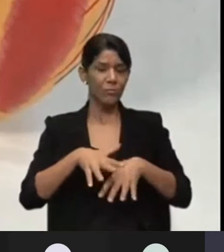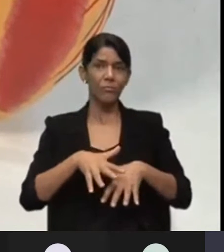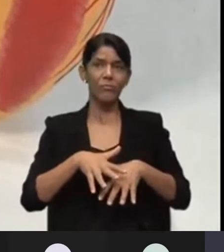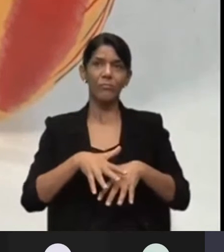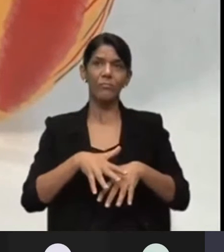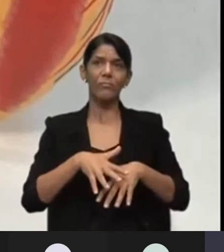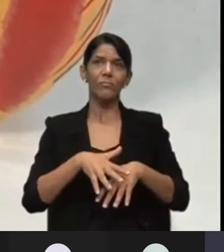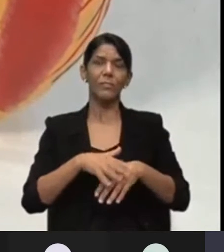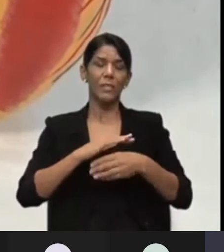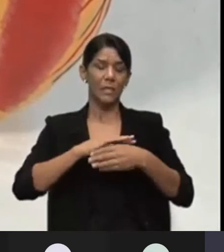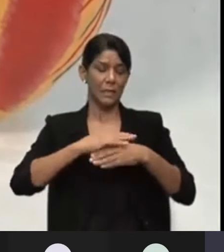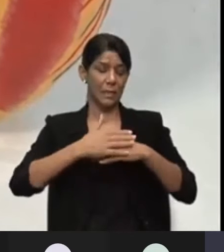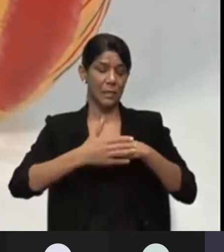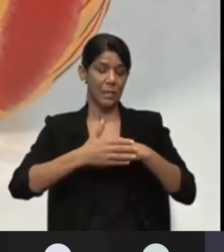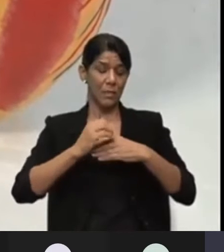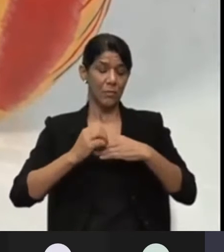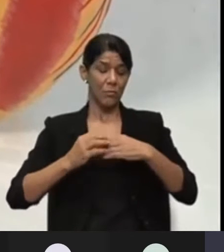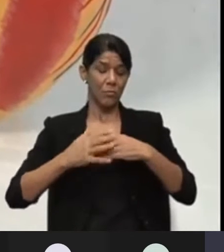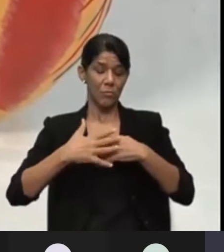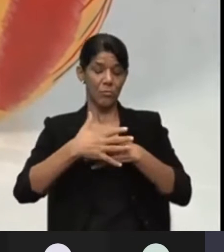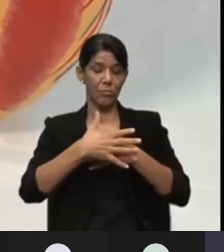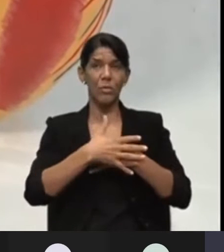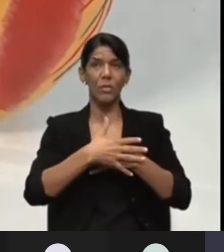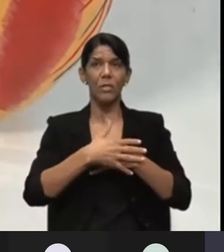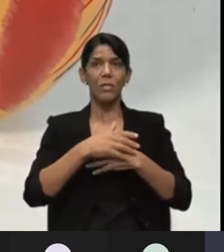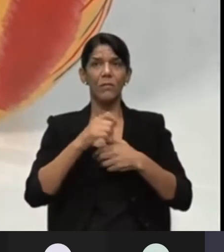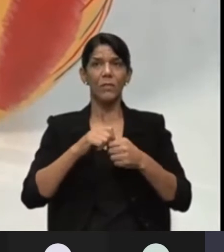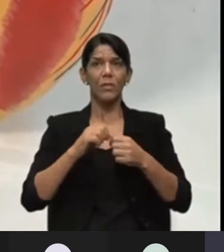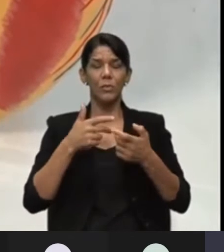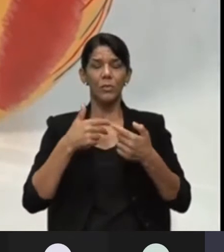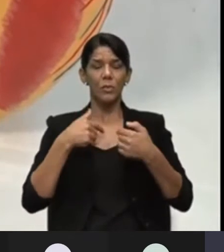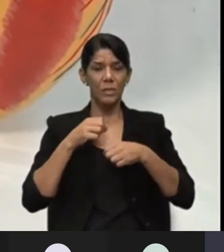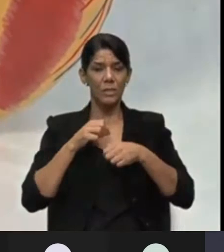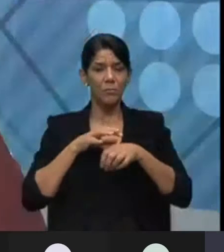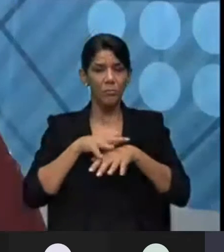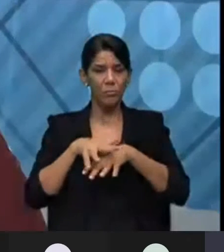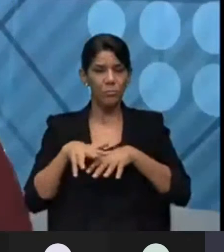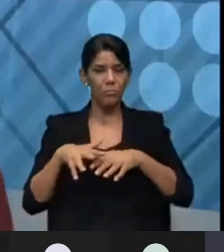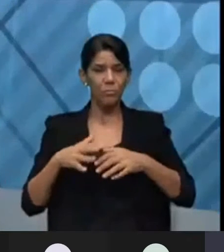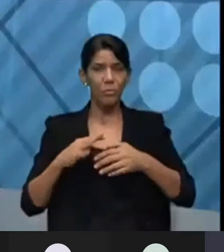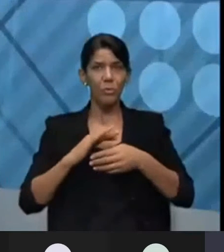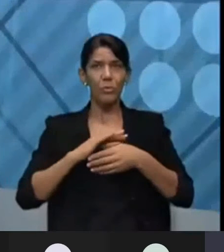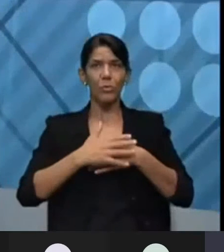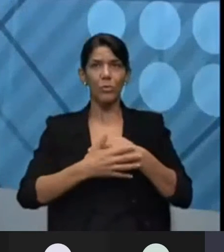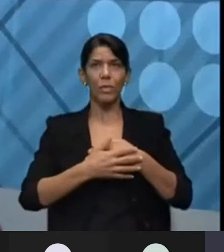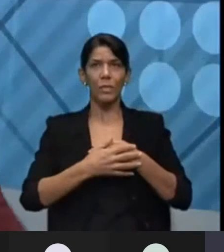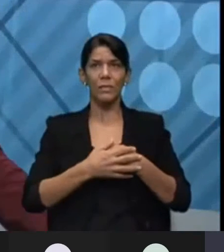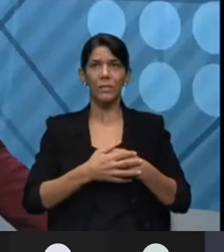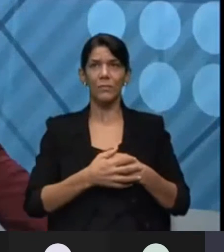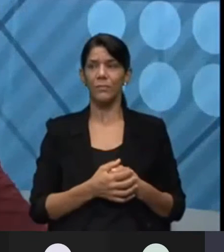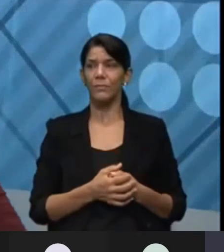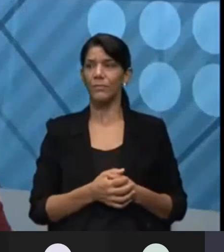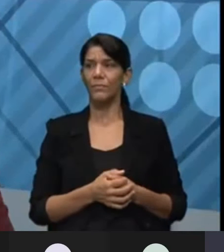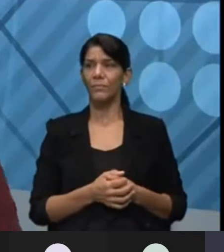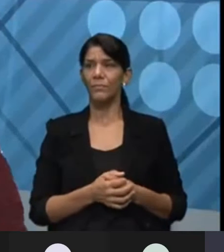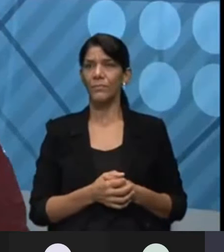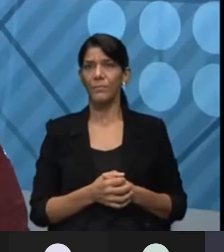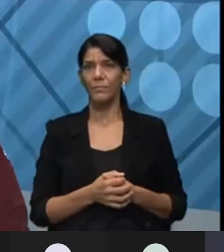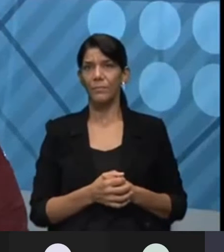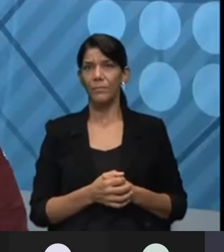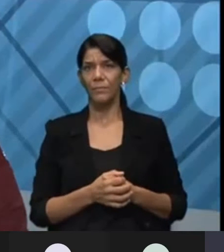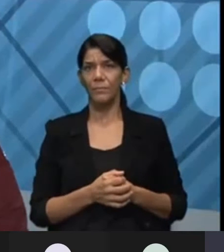o seio, né? Aí também, mais uma vez, fazendo toda essa nutrição da parede do coração,